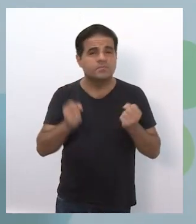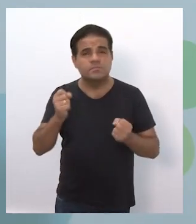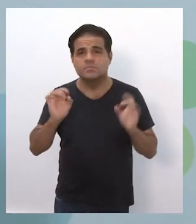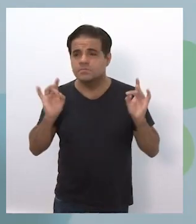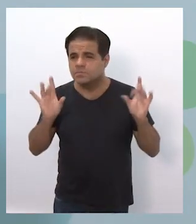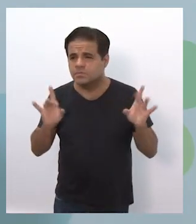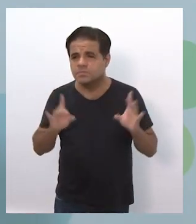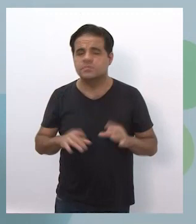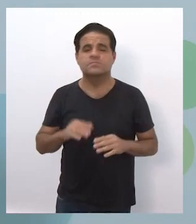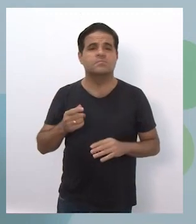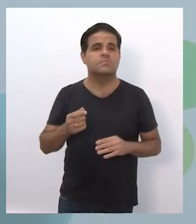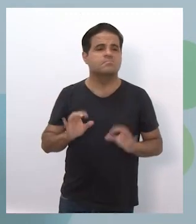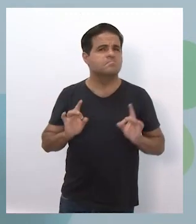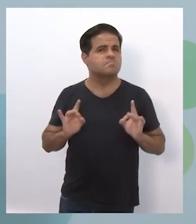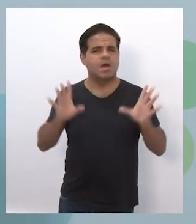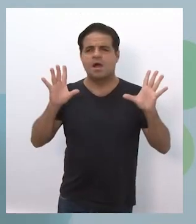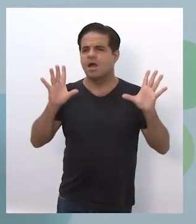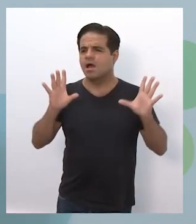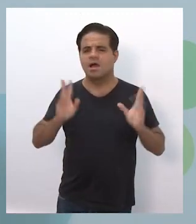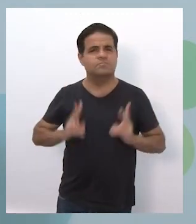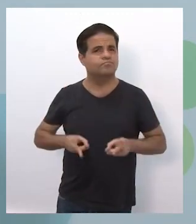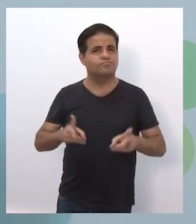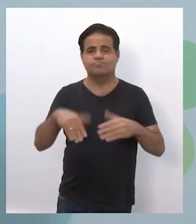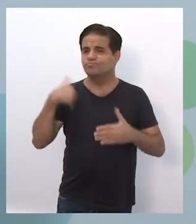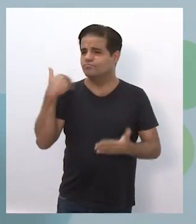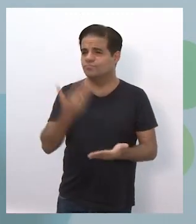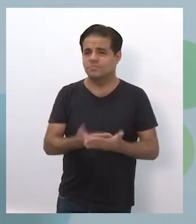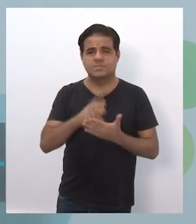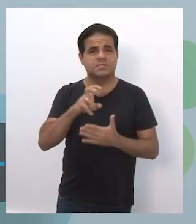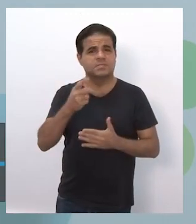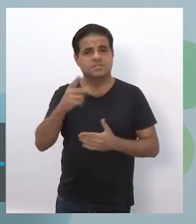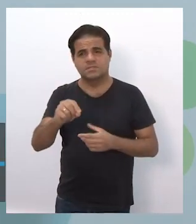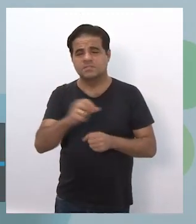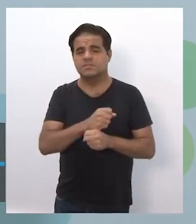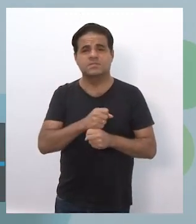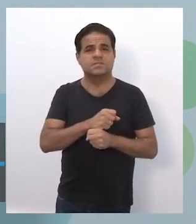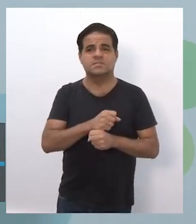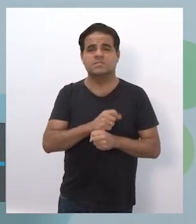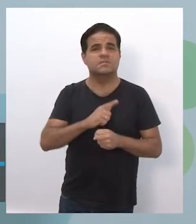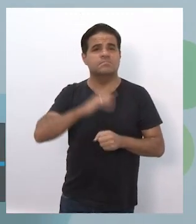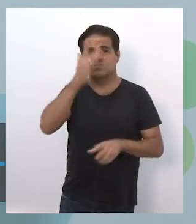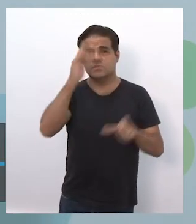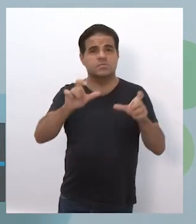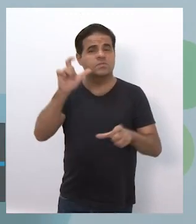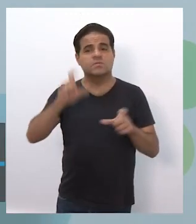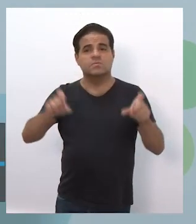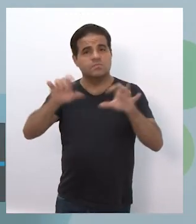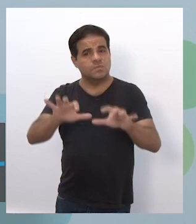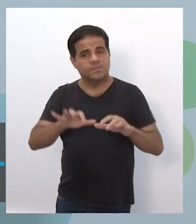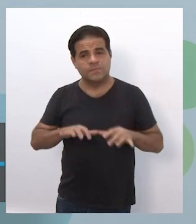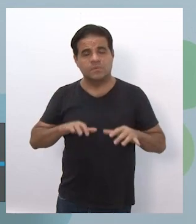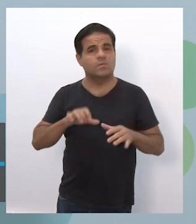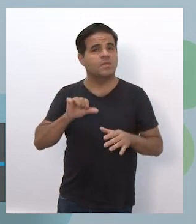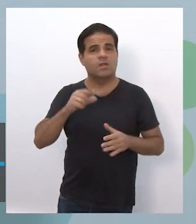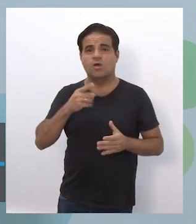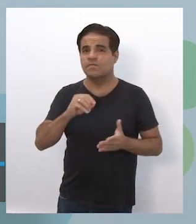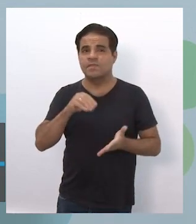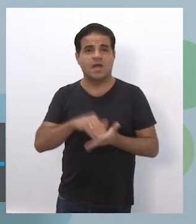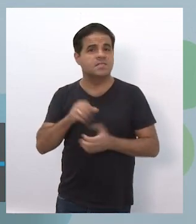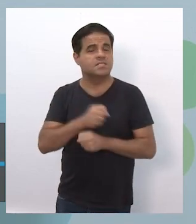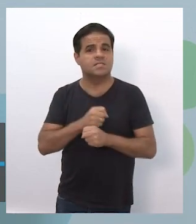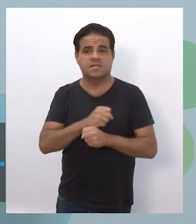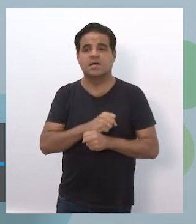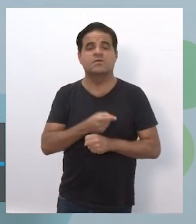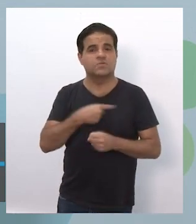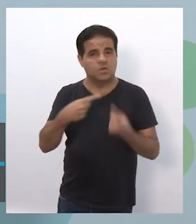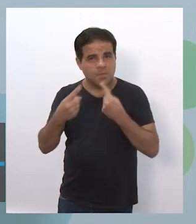especificação mais robusta, vai durar o quê? Uns 5, 10 anos. A gente tem Nietzsche aí que tem computador deles aí que está durando já 9, 10 anos, né? Que a